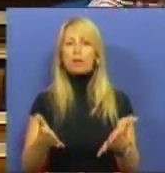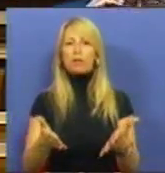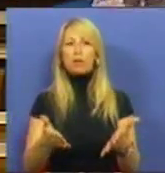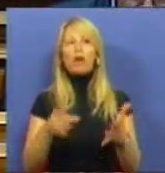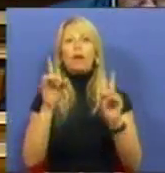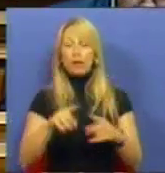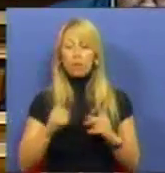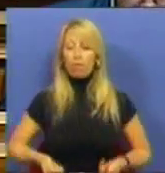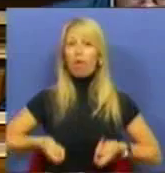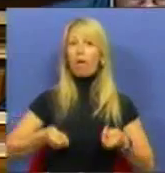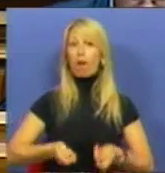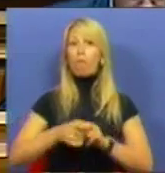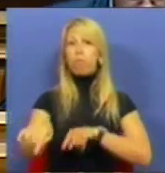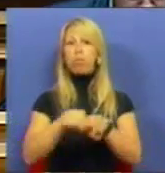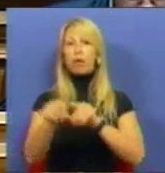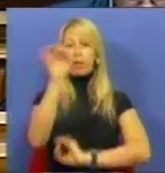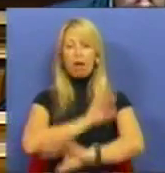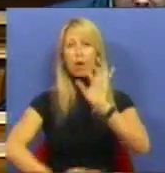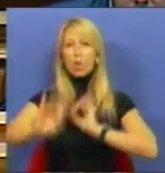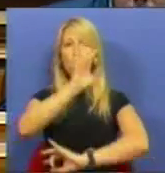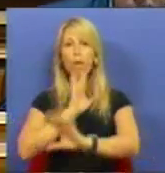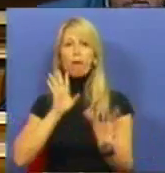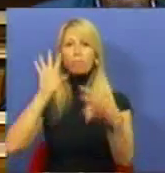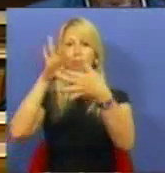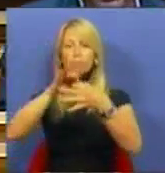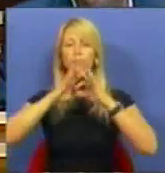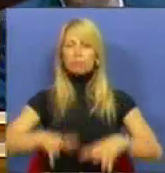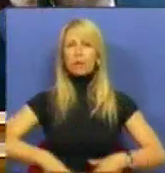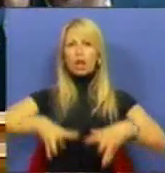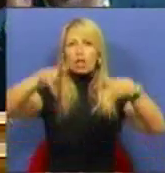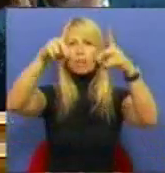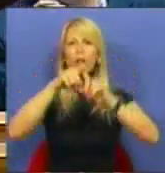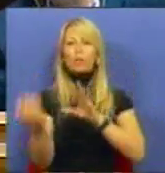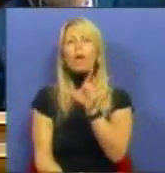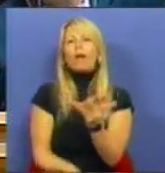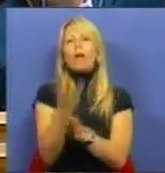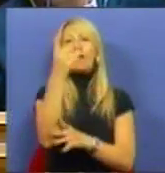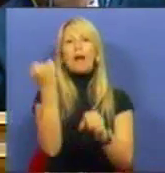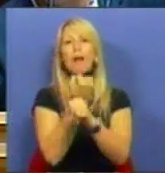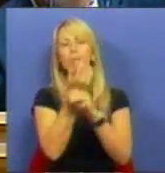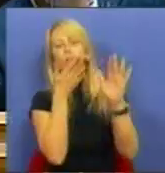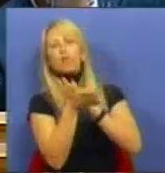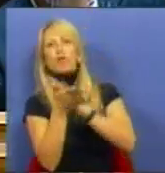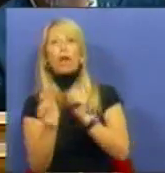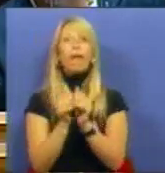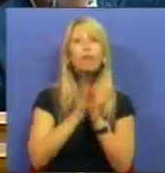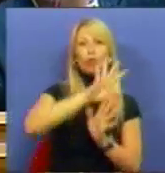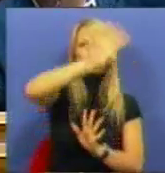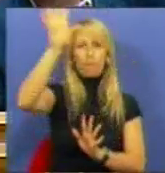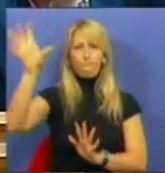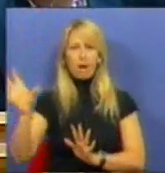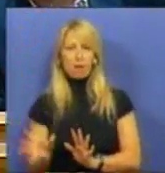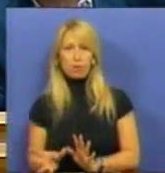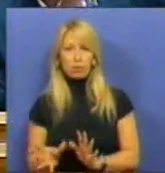numa política europeia virada para o crescimento, para a criação de emprego em todos os seus países. E essa